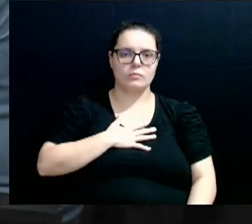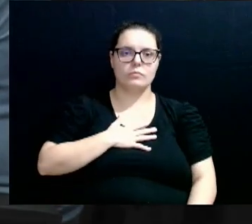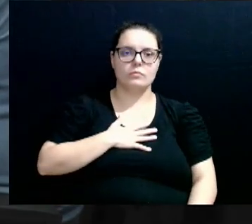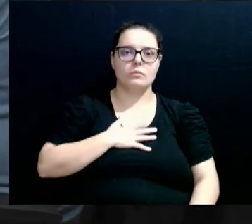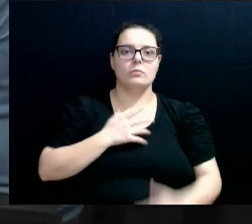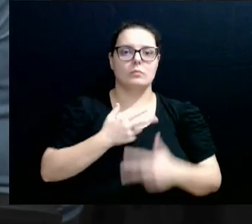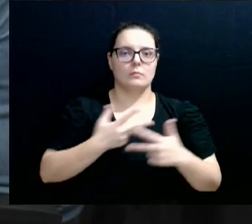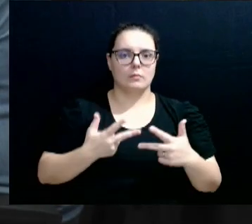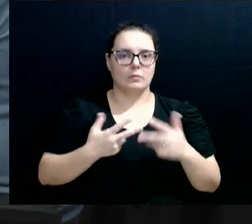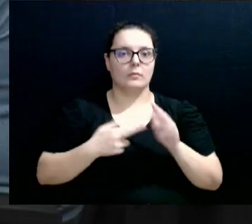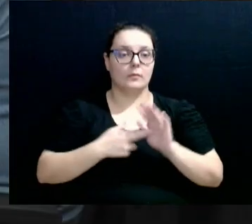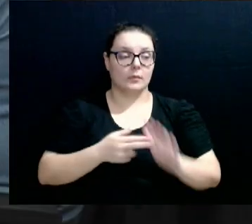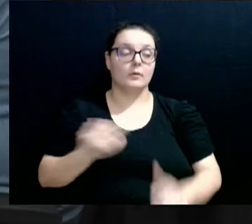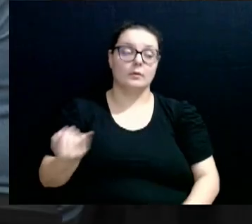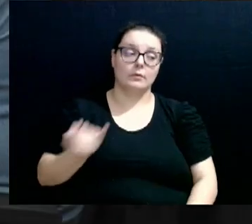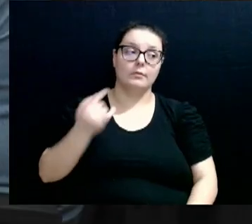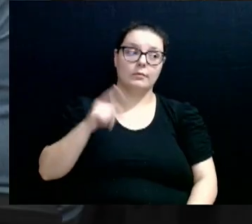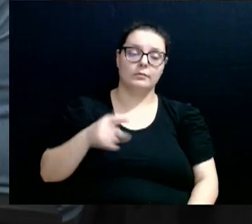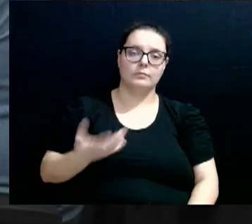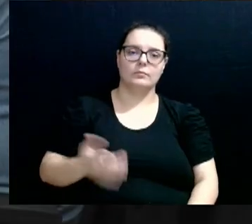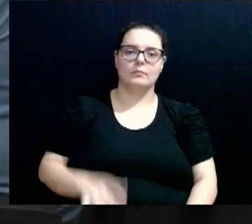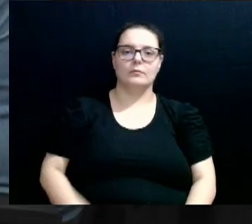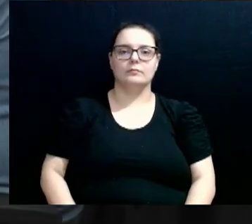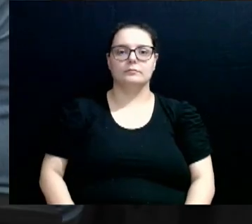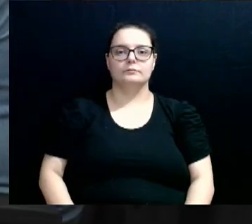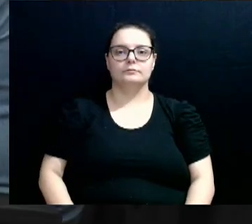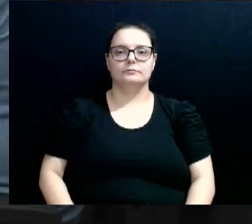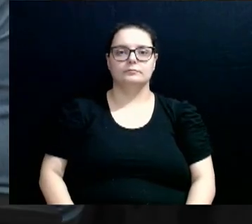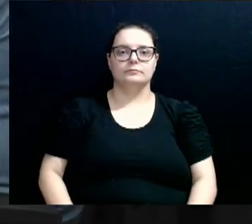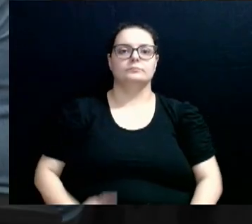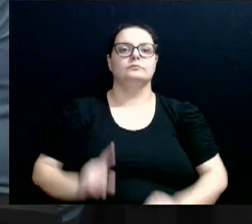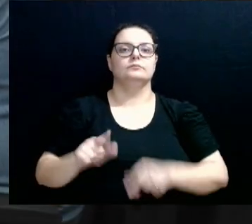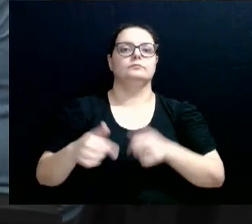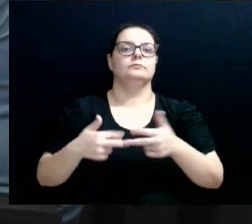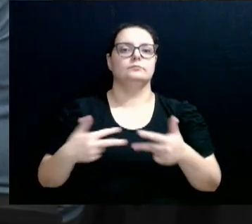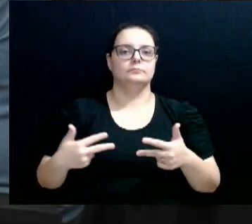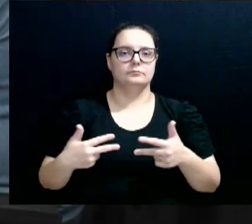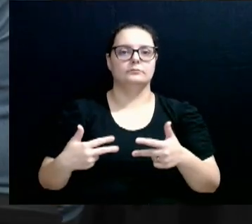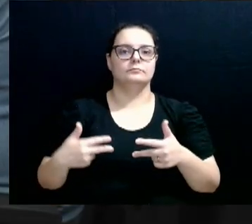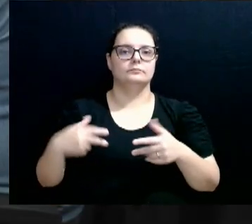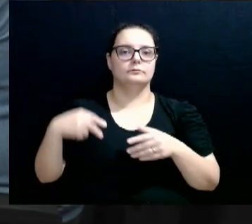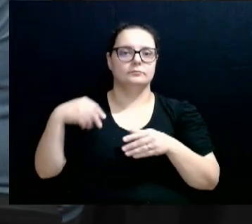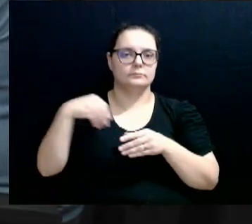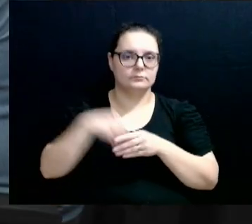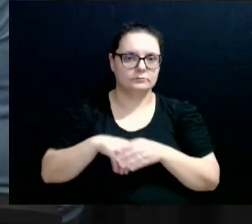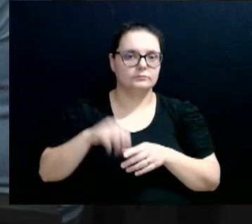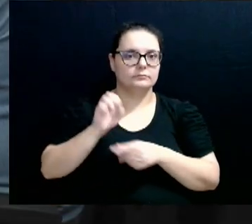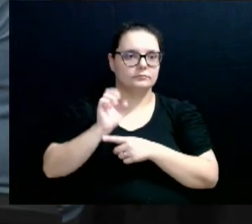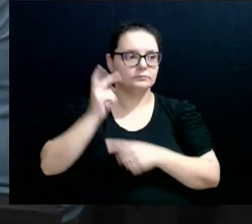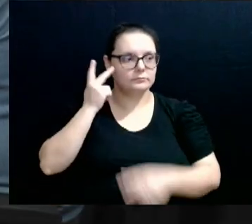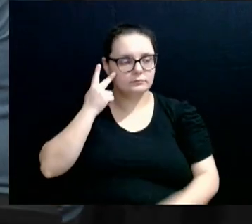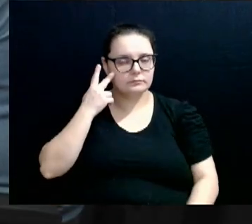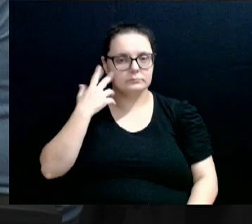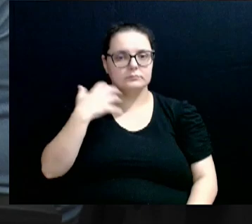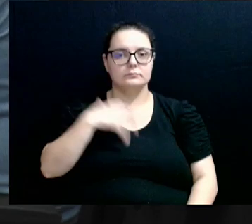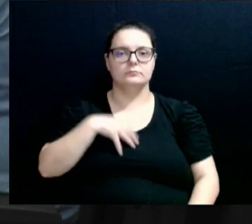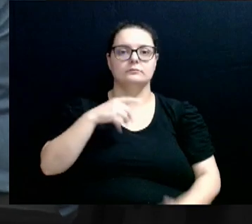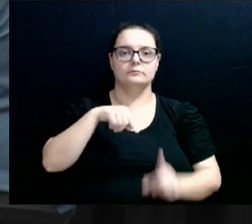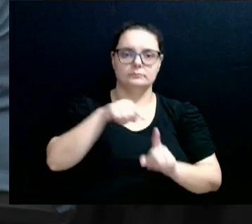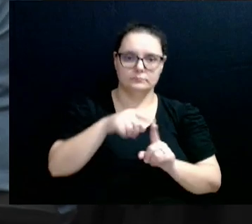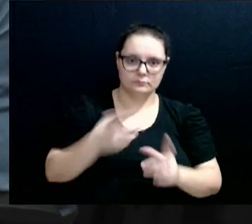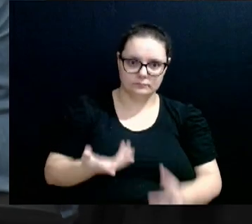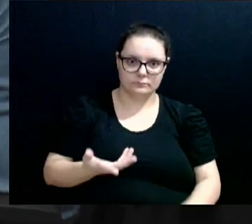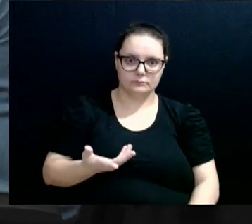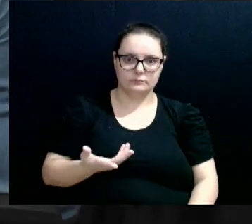importante. Uma outra coisa é que eu venho do interiorzão de São Paulo, né? As condições objetivas que me eram